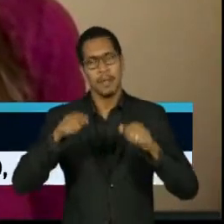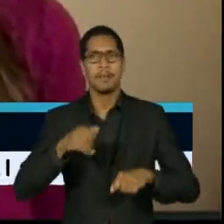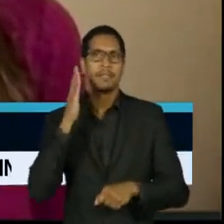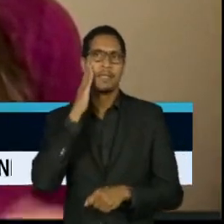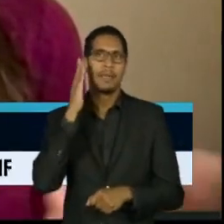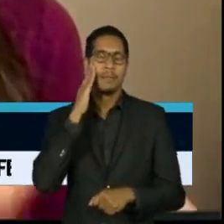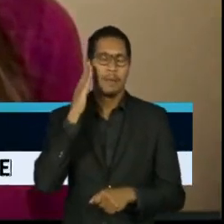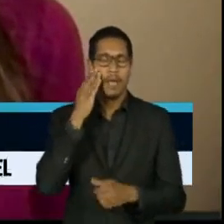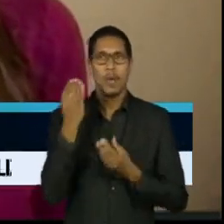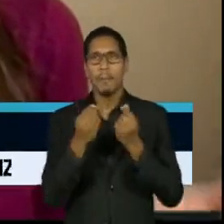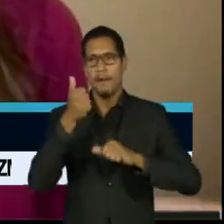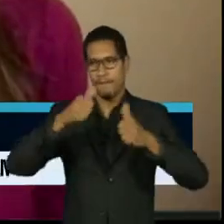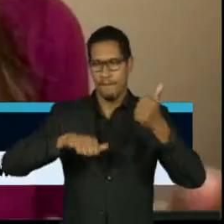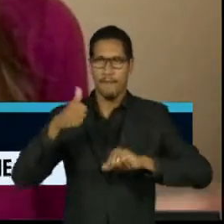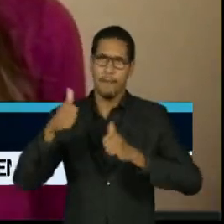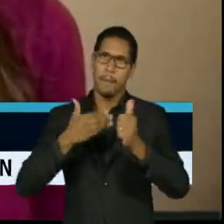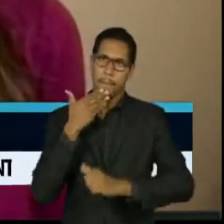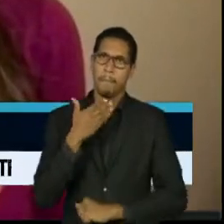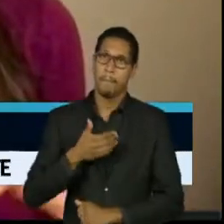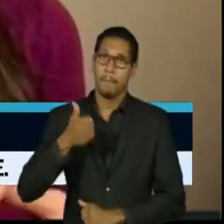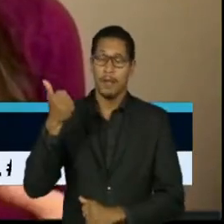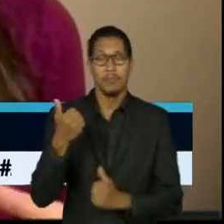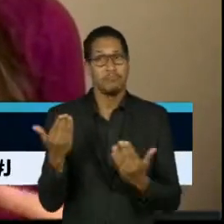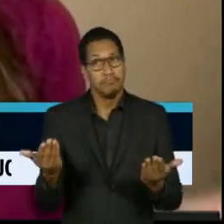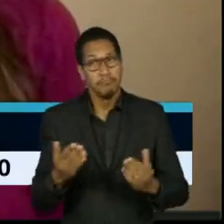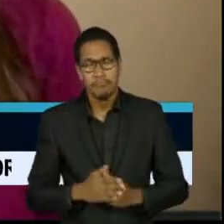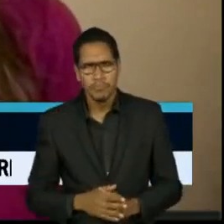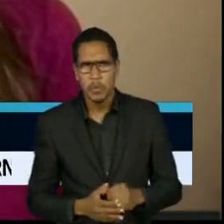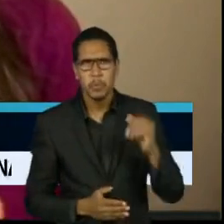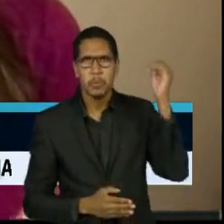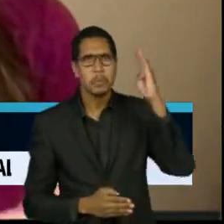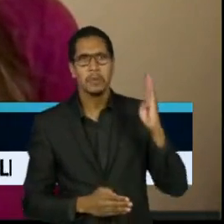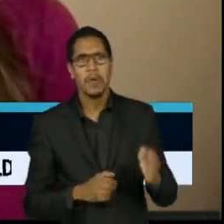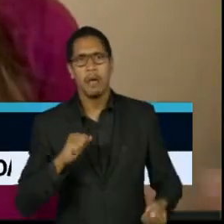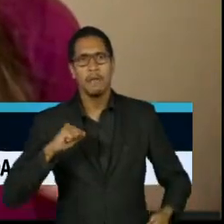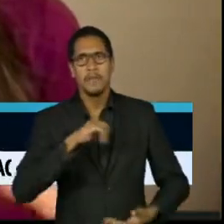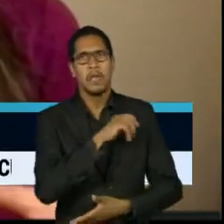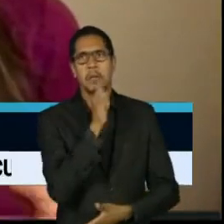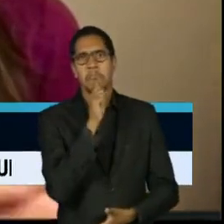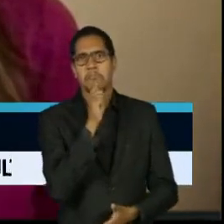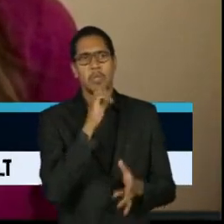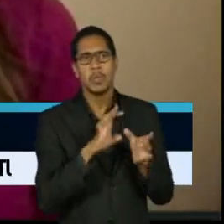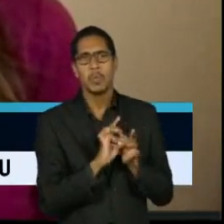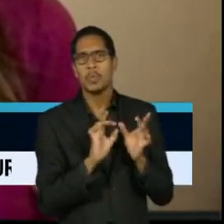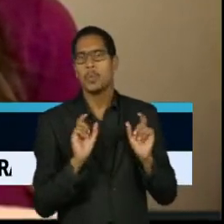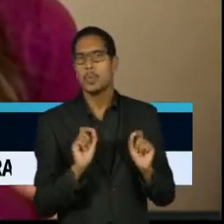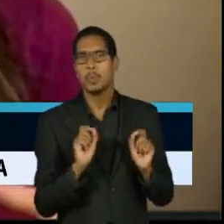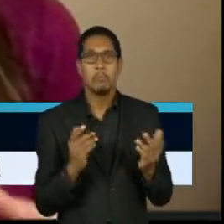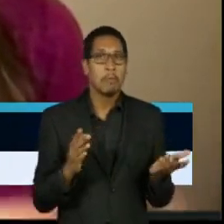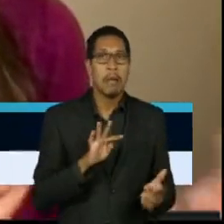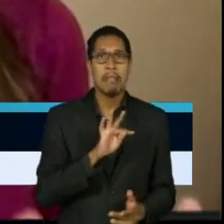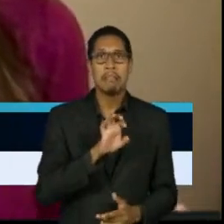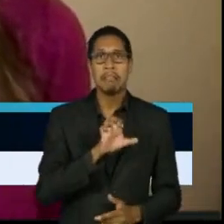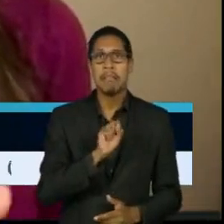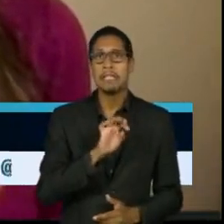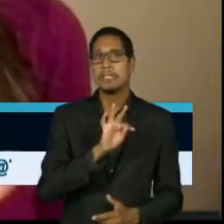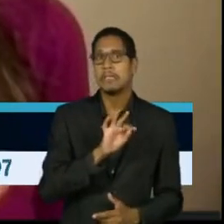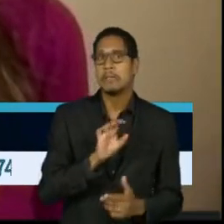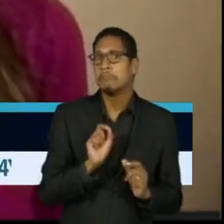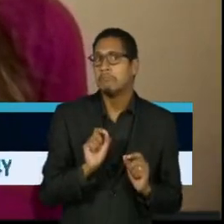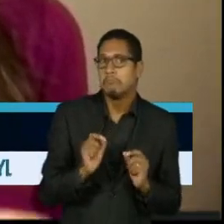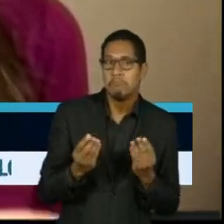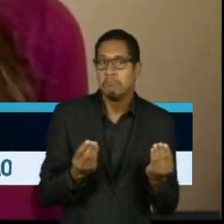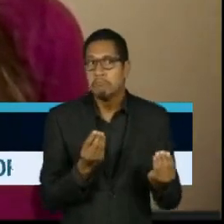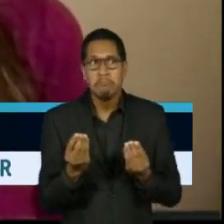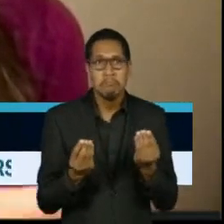notificação muito mais ágil. Eu não entendo por que no Brasil a Anvisa ainda não autorizou, talvez o doutor Gonçalo saiba isso, não